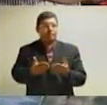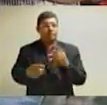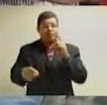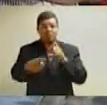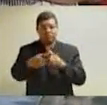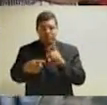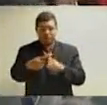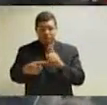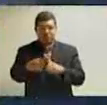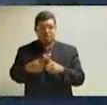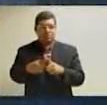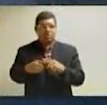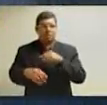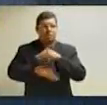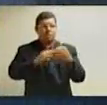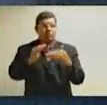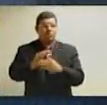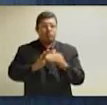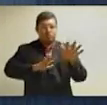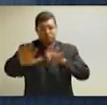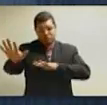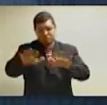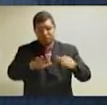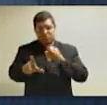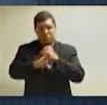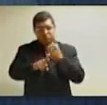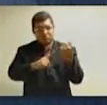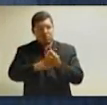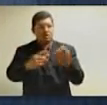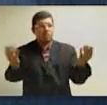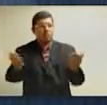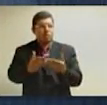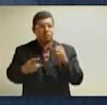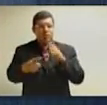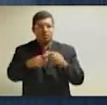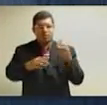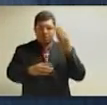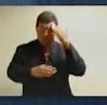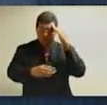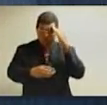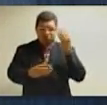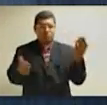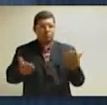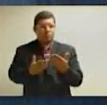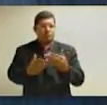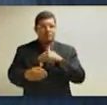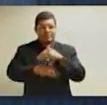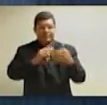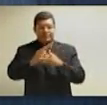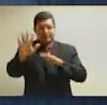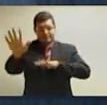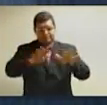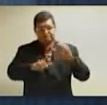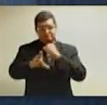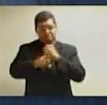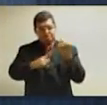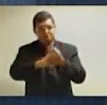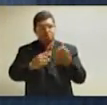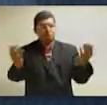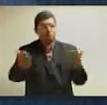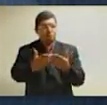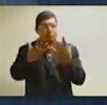Porque todos os movimentos, porque eu entendo que todos os